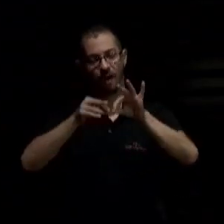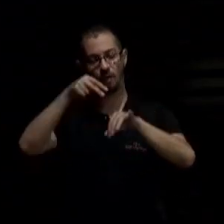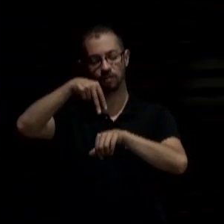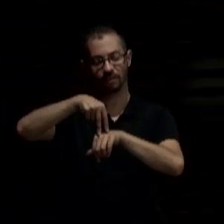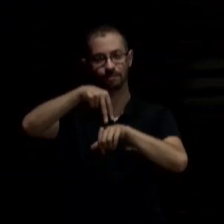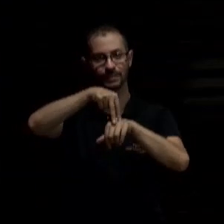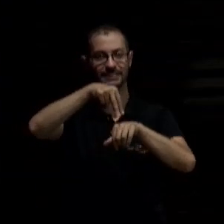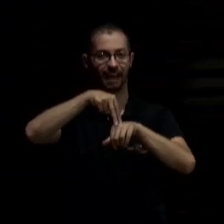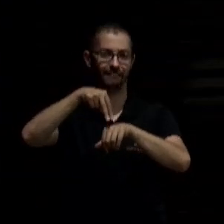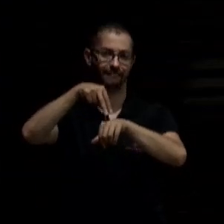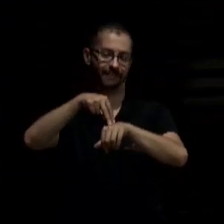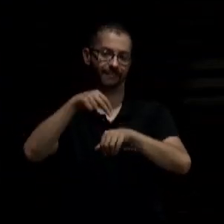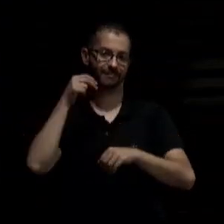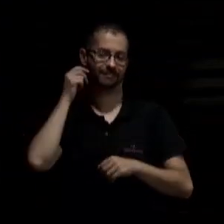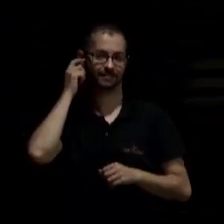Não tem